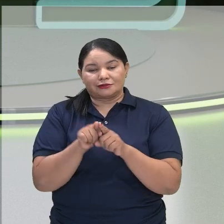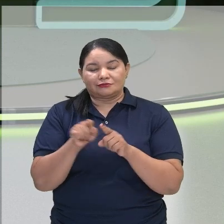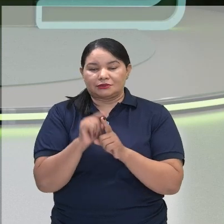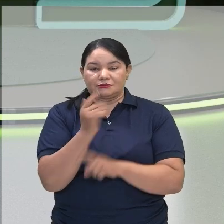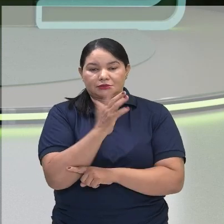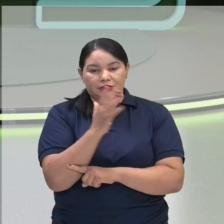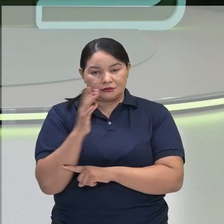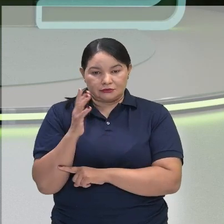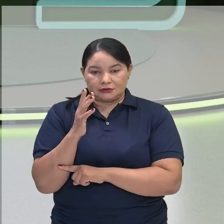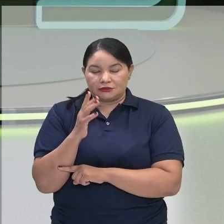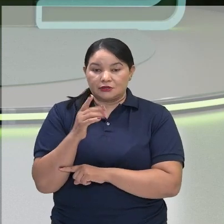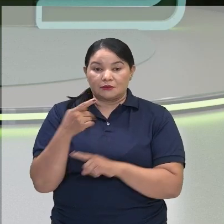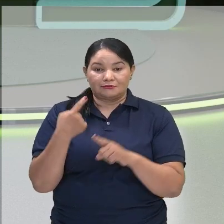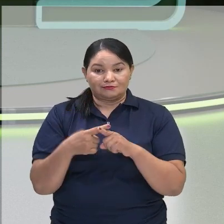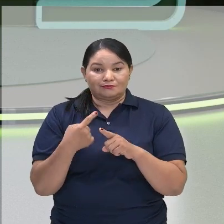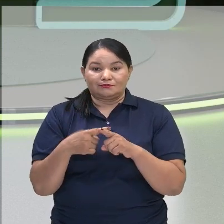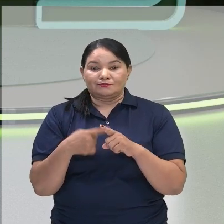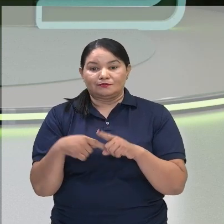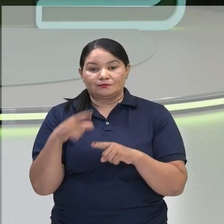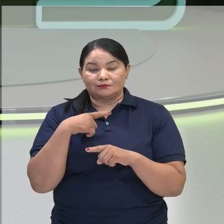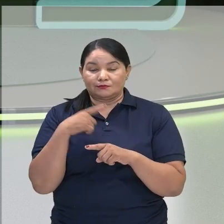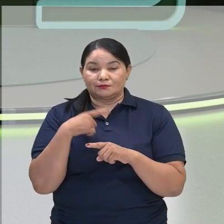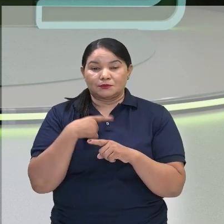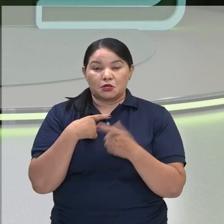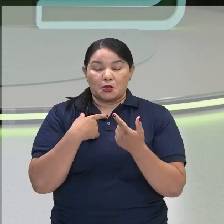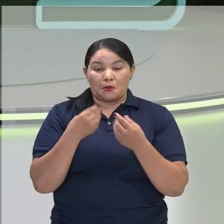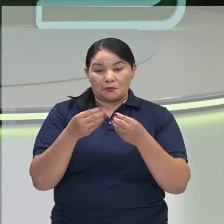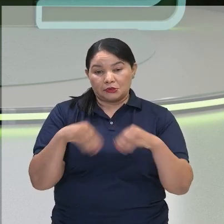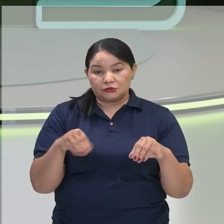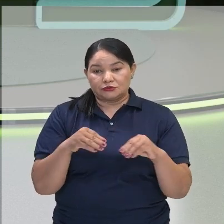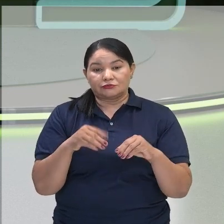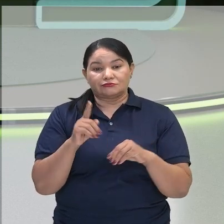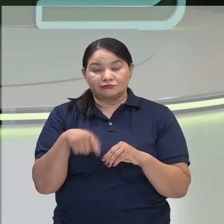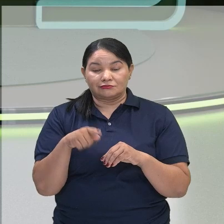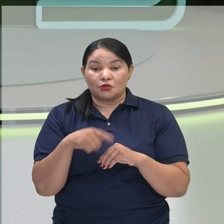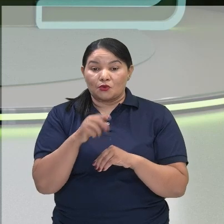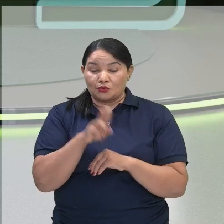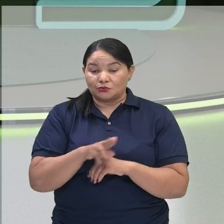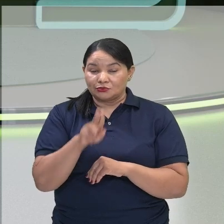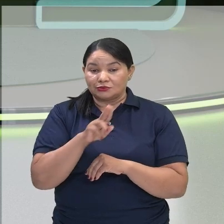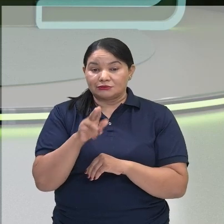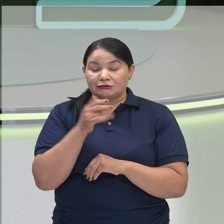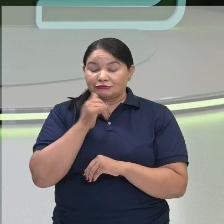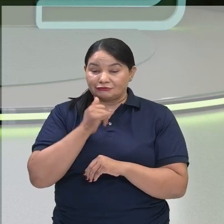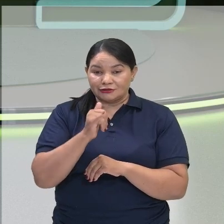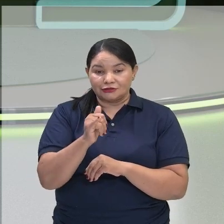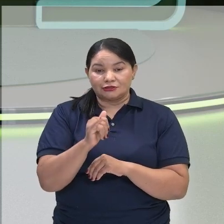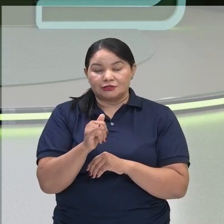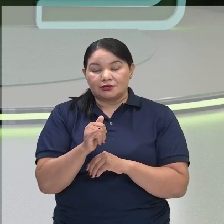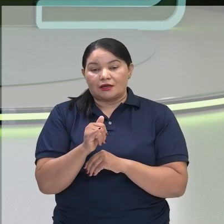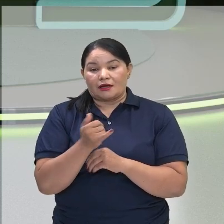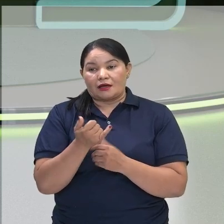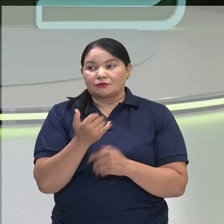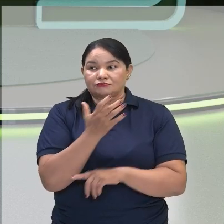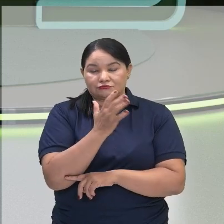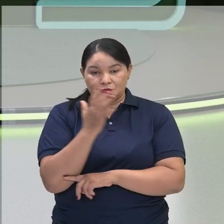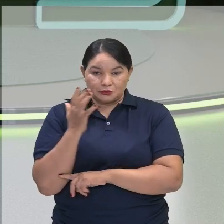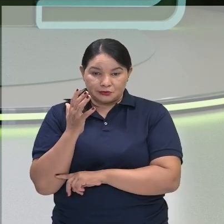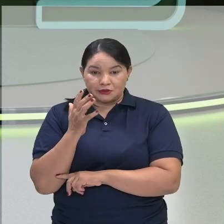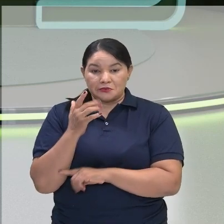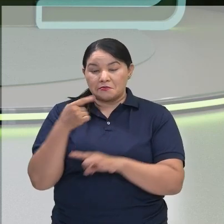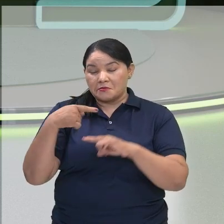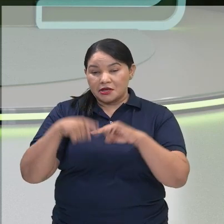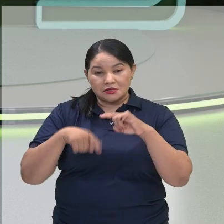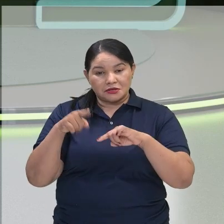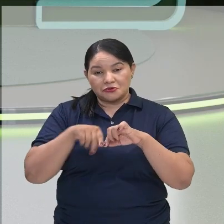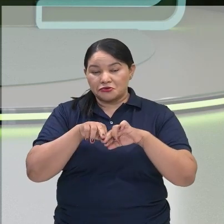precisa pensar que, ao utilizar a energia elétrica, ela custou alguma coisa ali no meio ambiente, não foi só dinheiro, né? Foi recurso